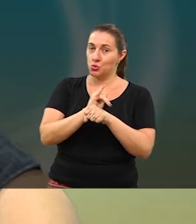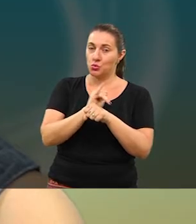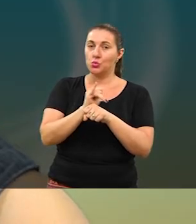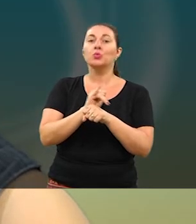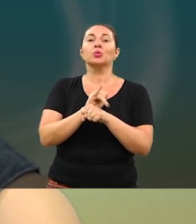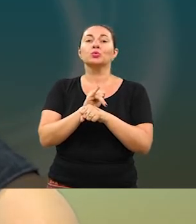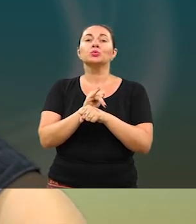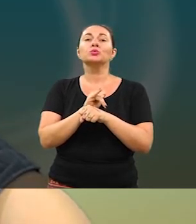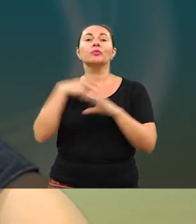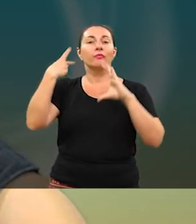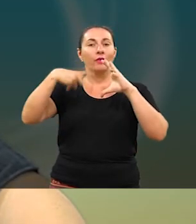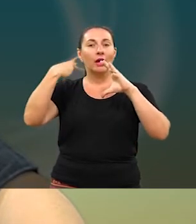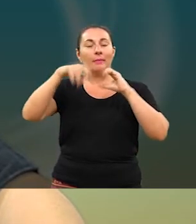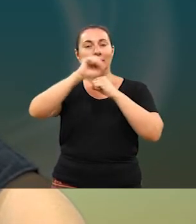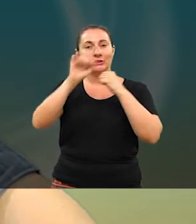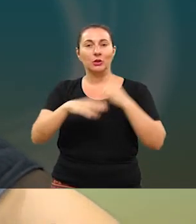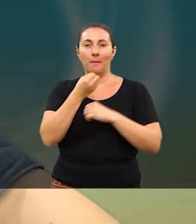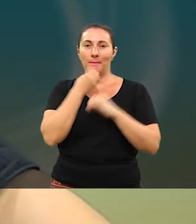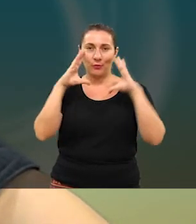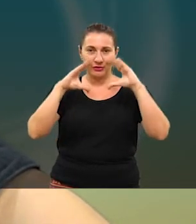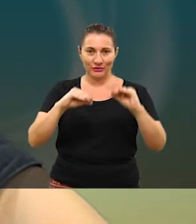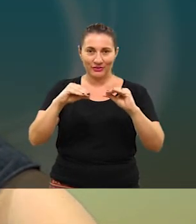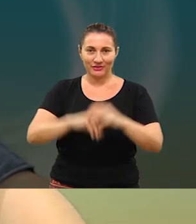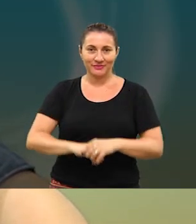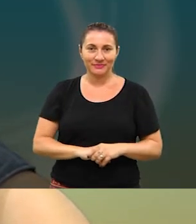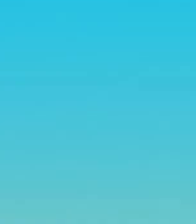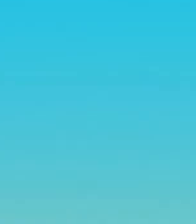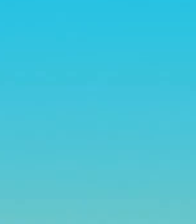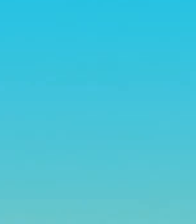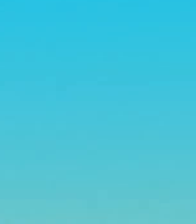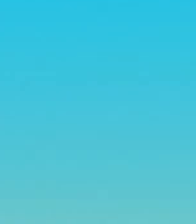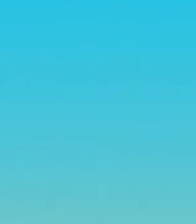YouTube e através do TV Câmara Erestim. Boa noite.